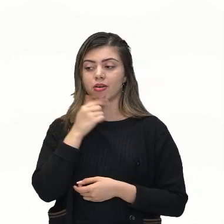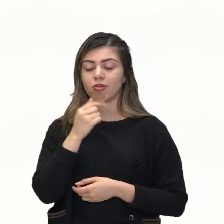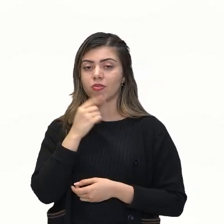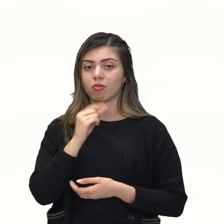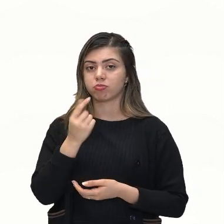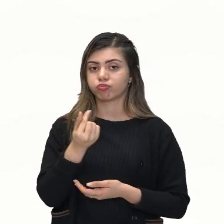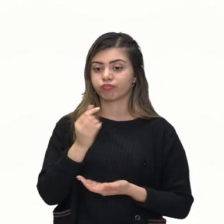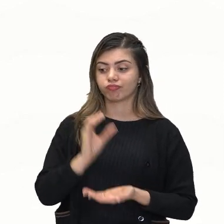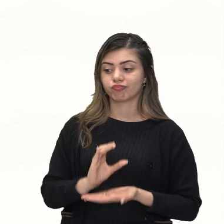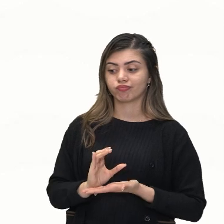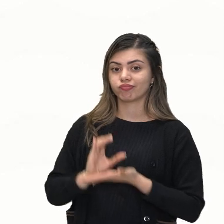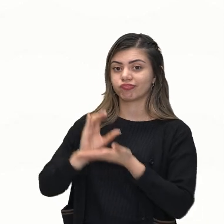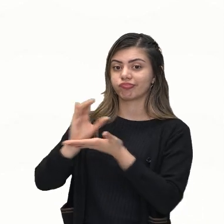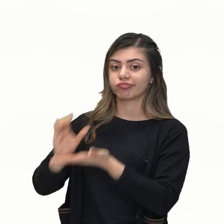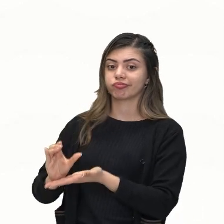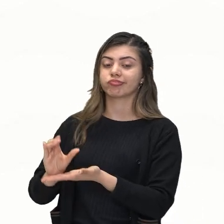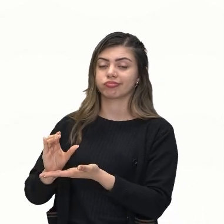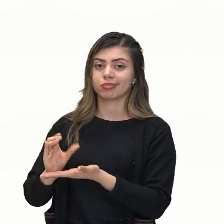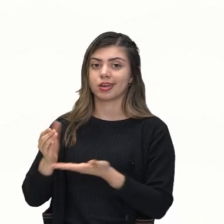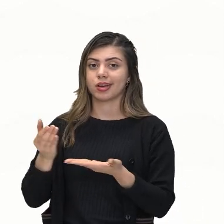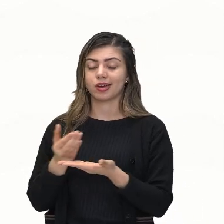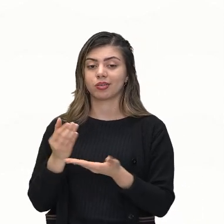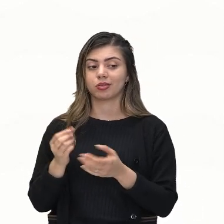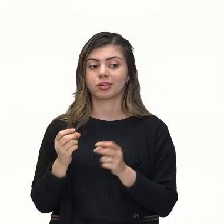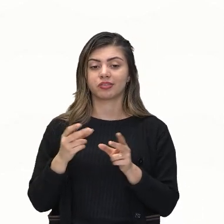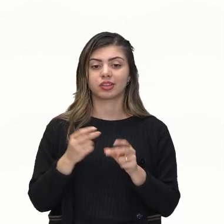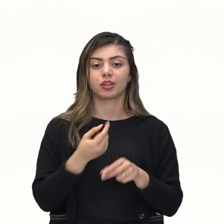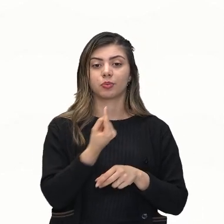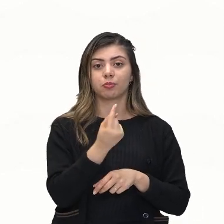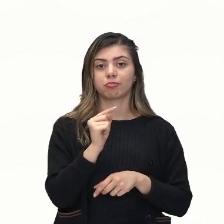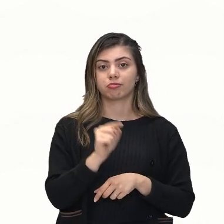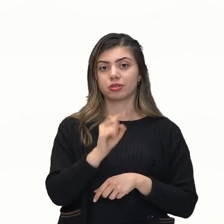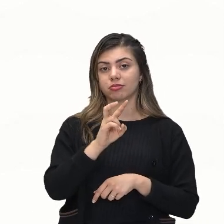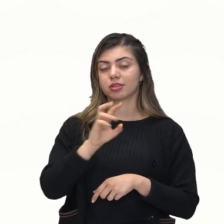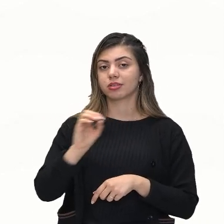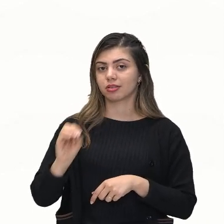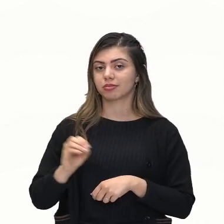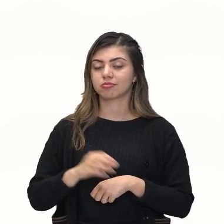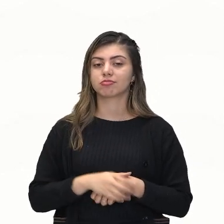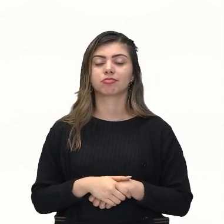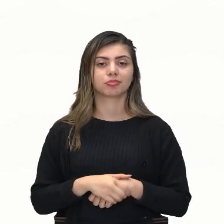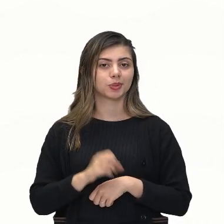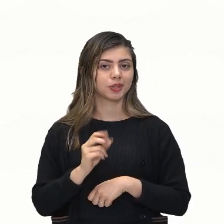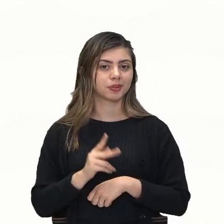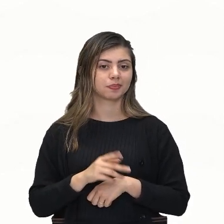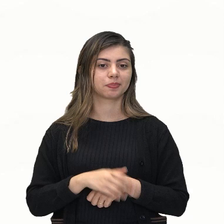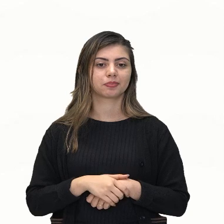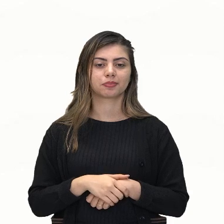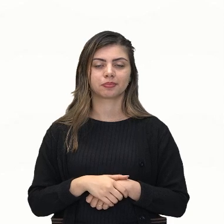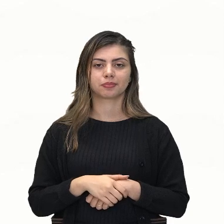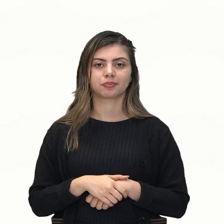de comissão aí, dessa venda, R$ 1.500, ok?